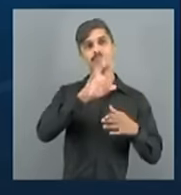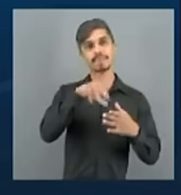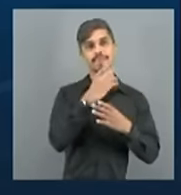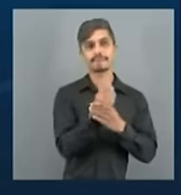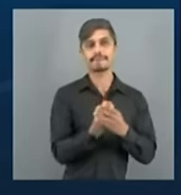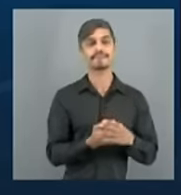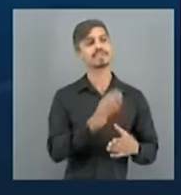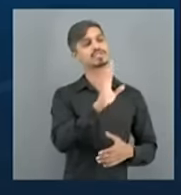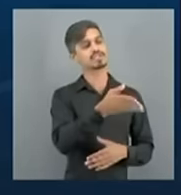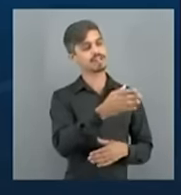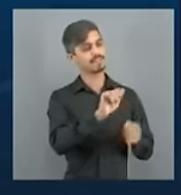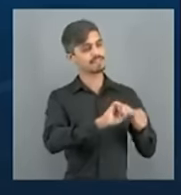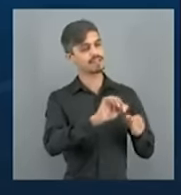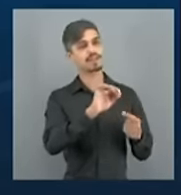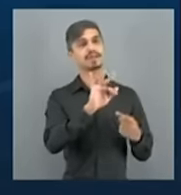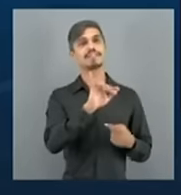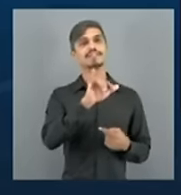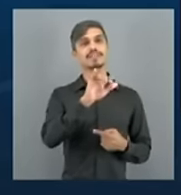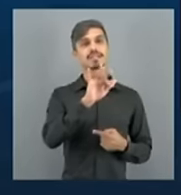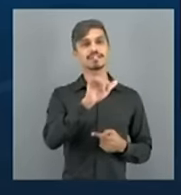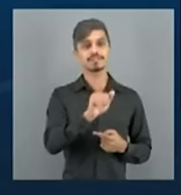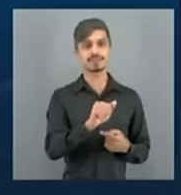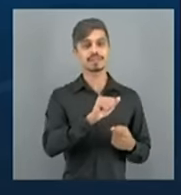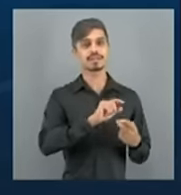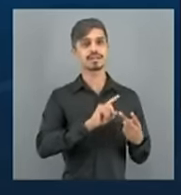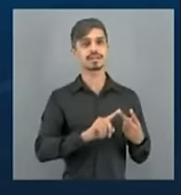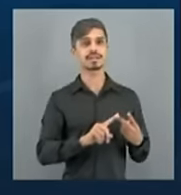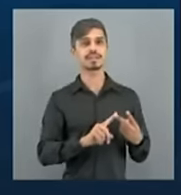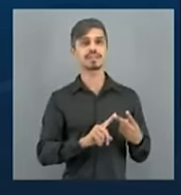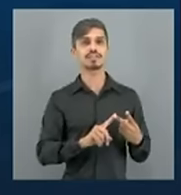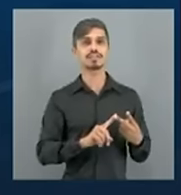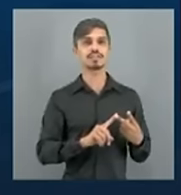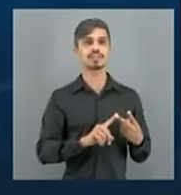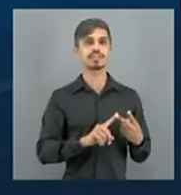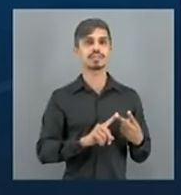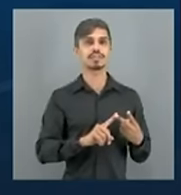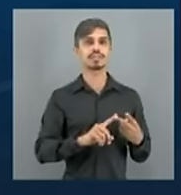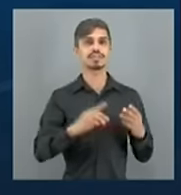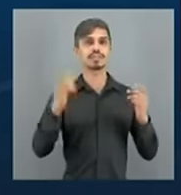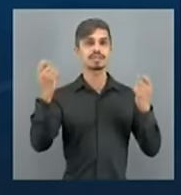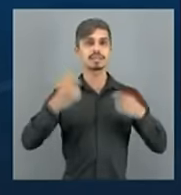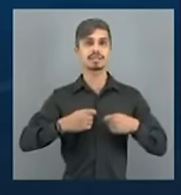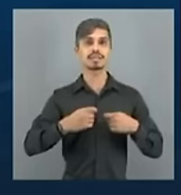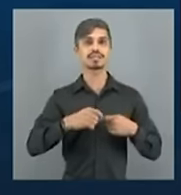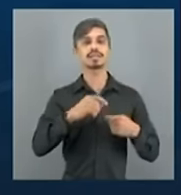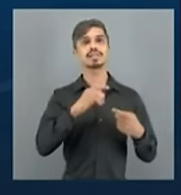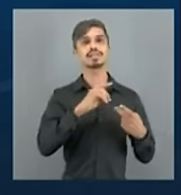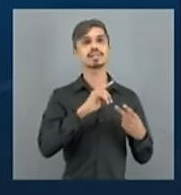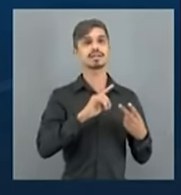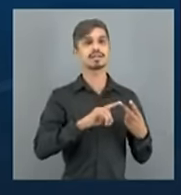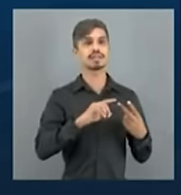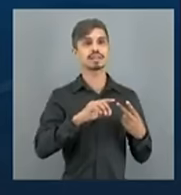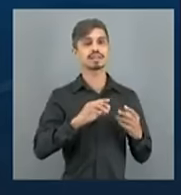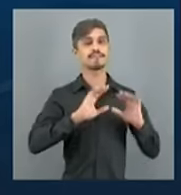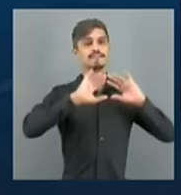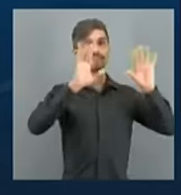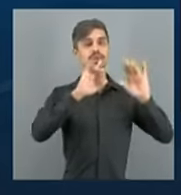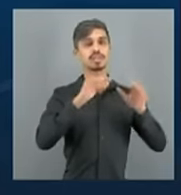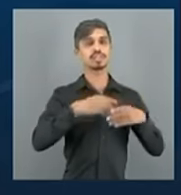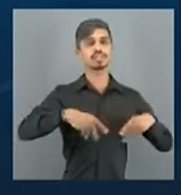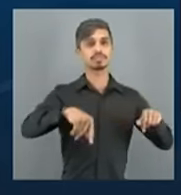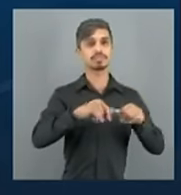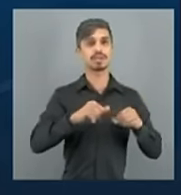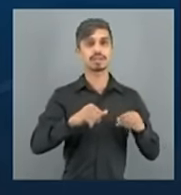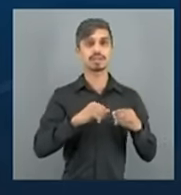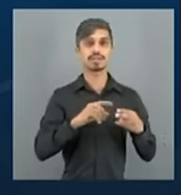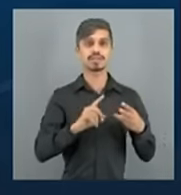Já fiz FIFA, que é aquele videogamezinho. Aí tem nas casas de aposta FIFA. Vôlei de praia,